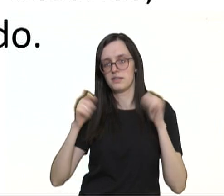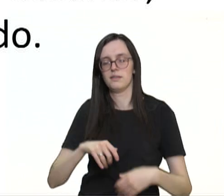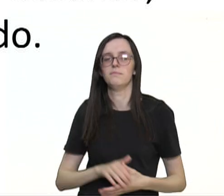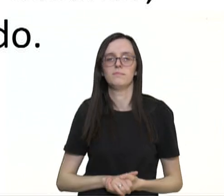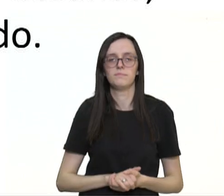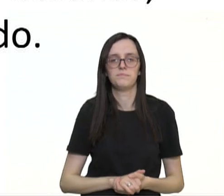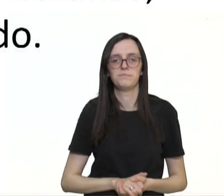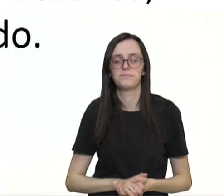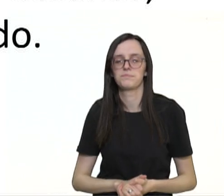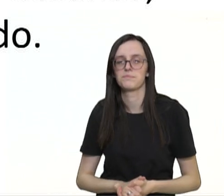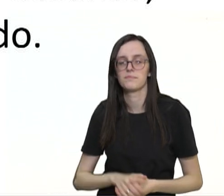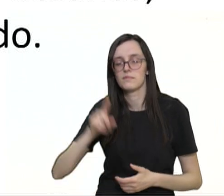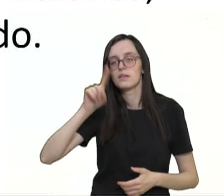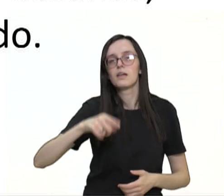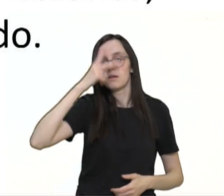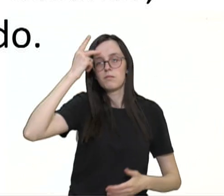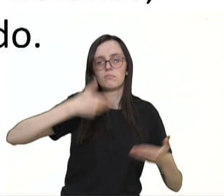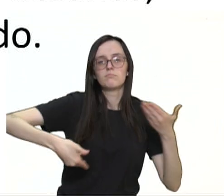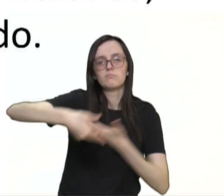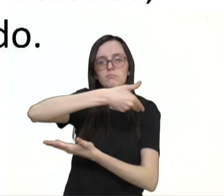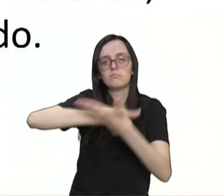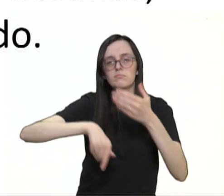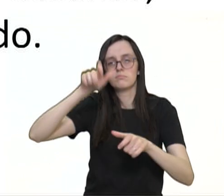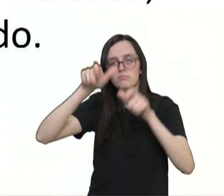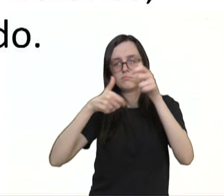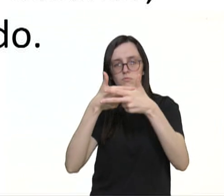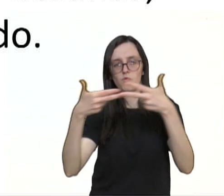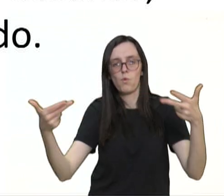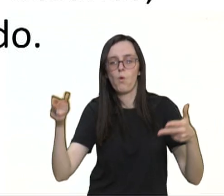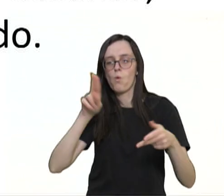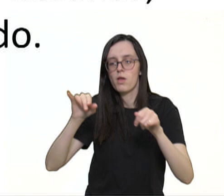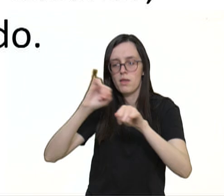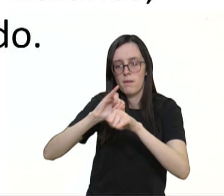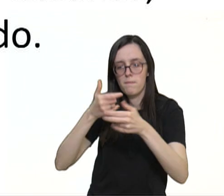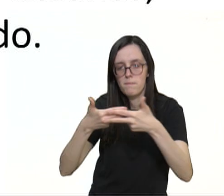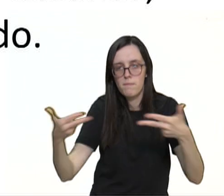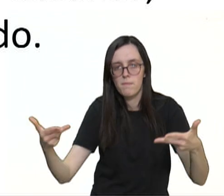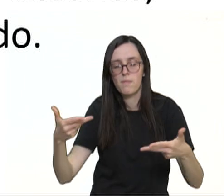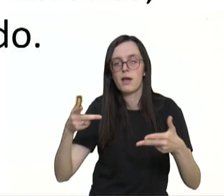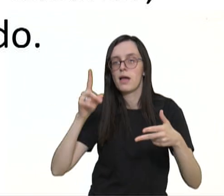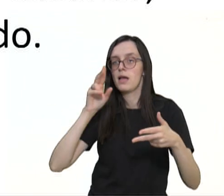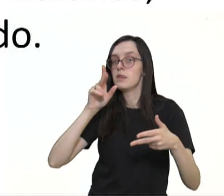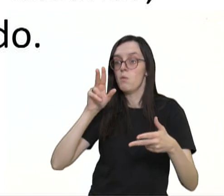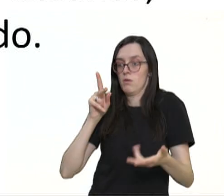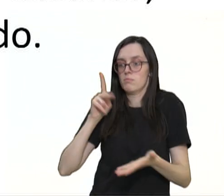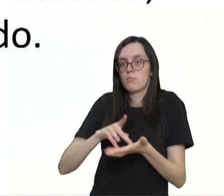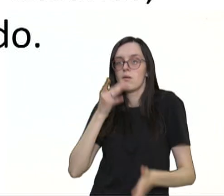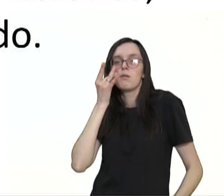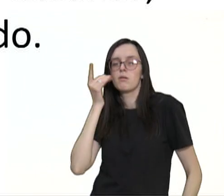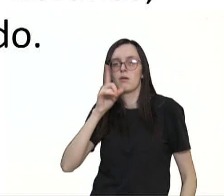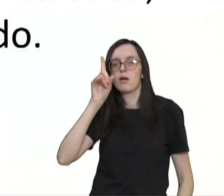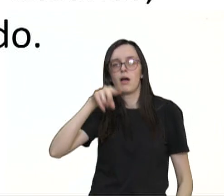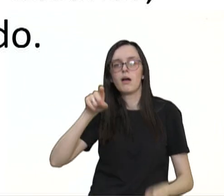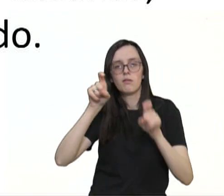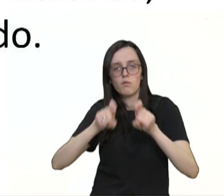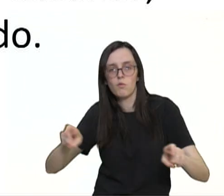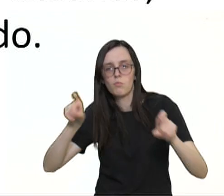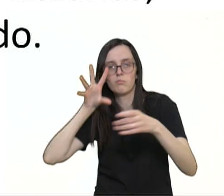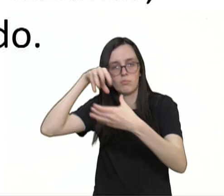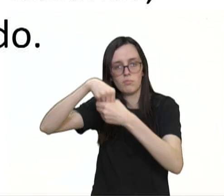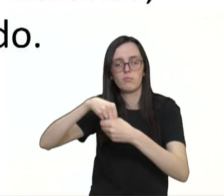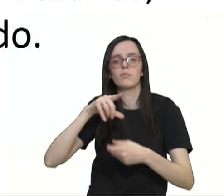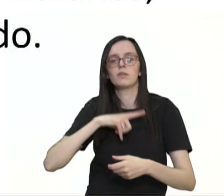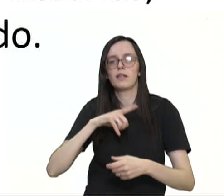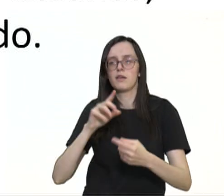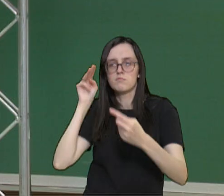São programas nos quais as pessoas interagem com objetos virtualmente, tendo que ultrapassar desafios, cumprindo metas e se